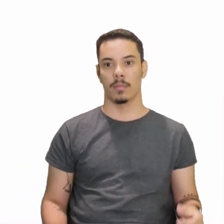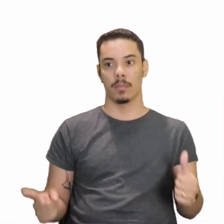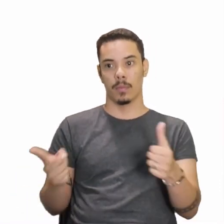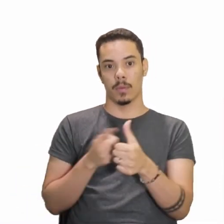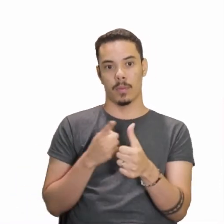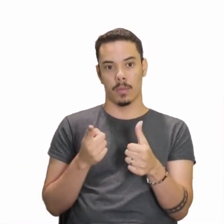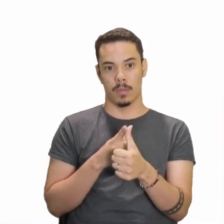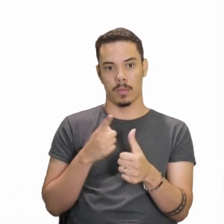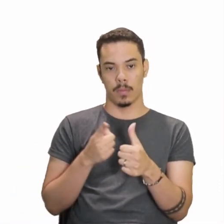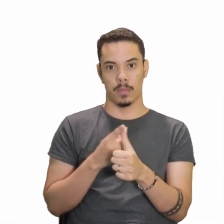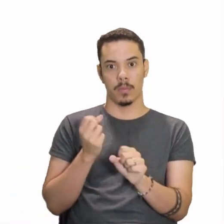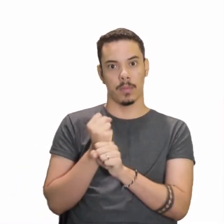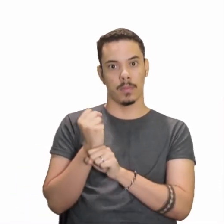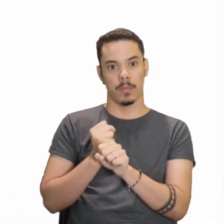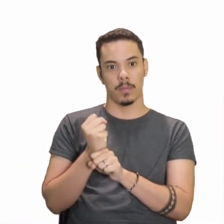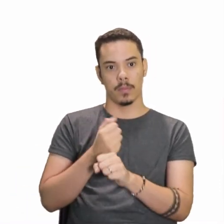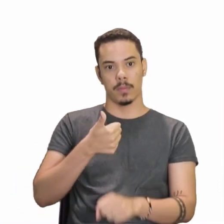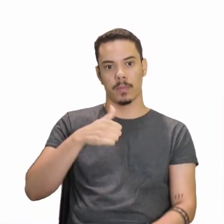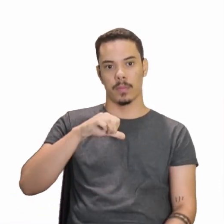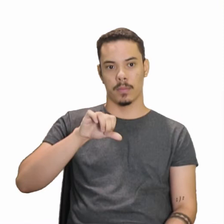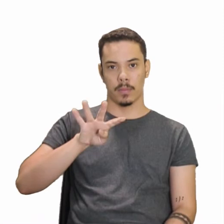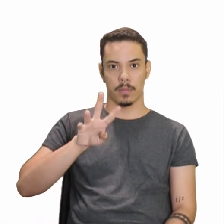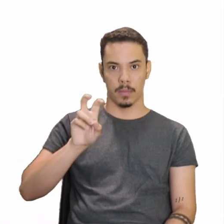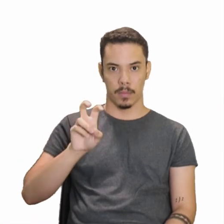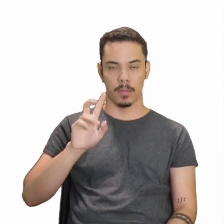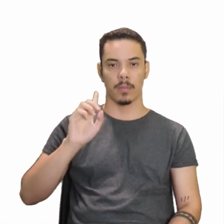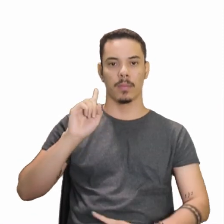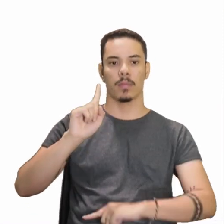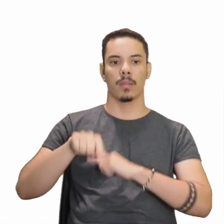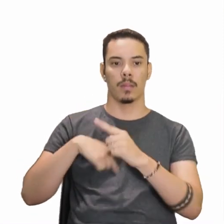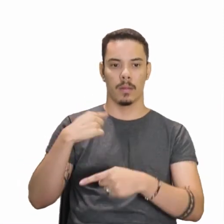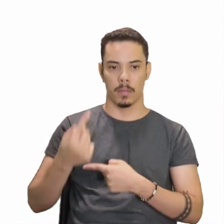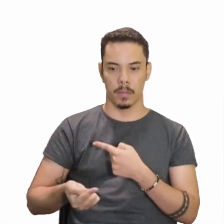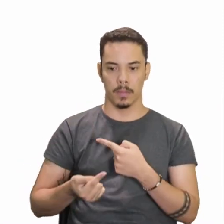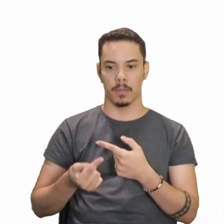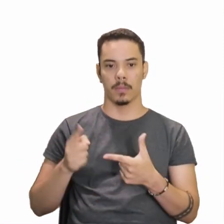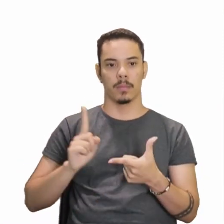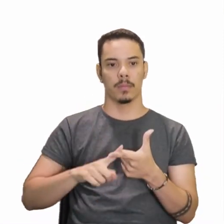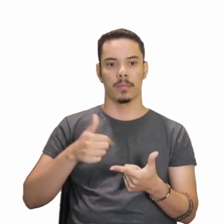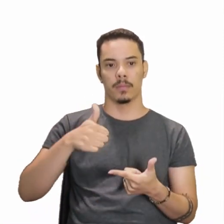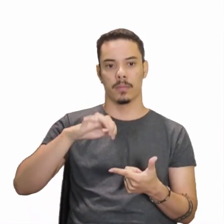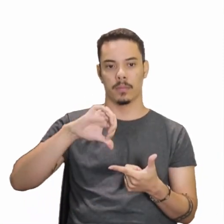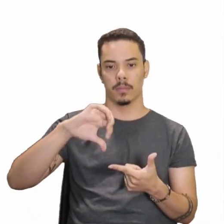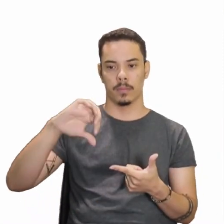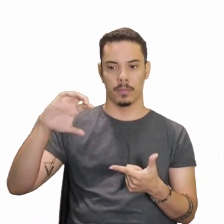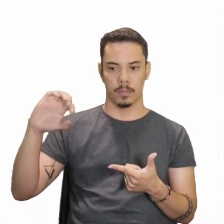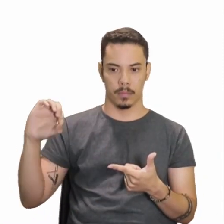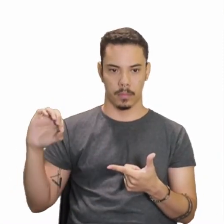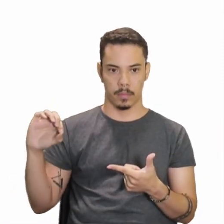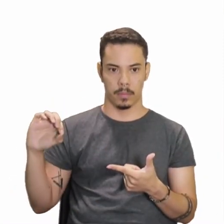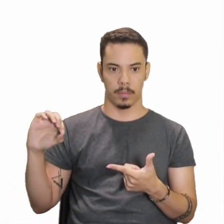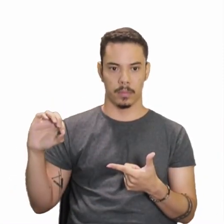em 1945, depois nós tivemos aí